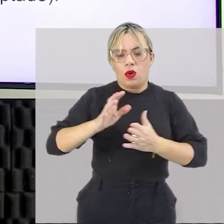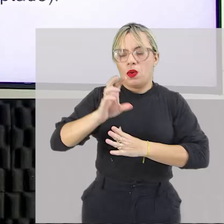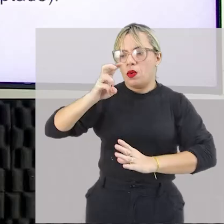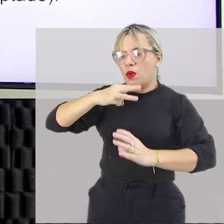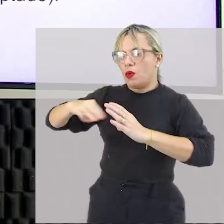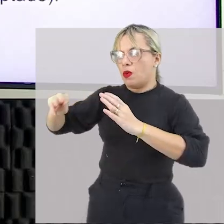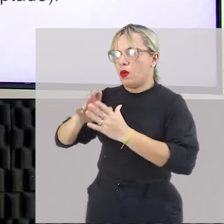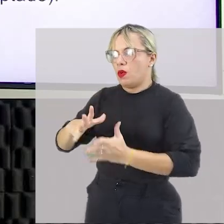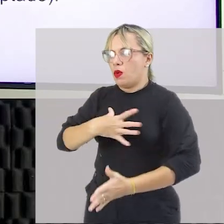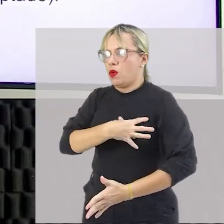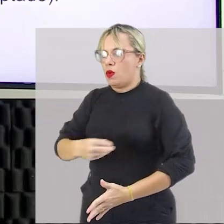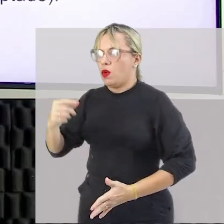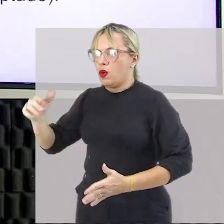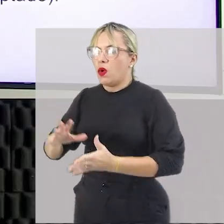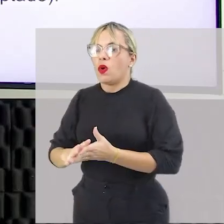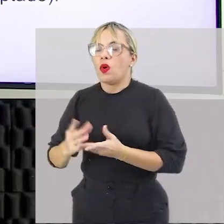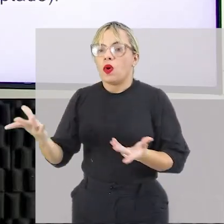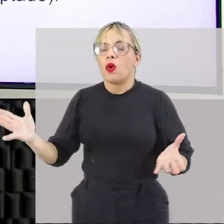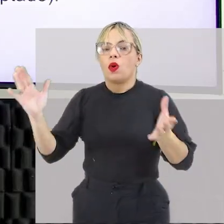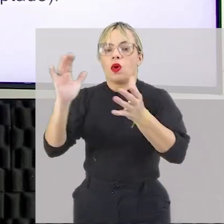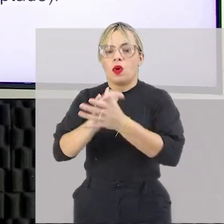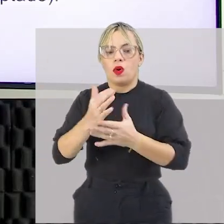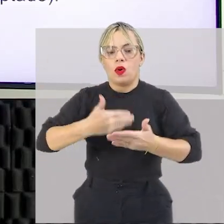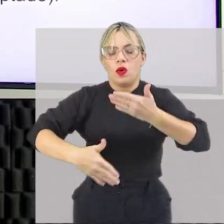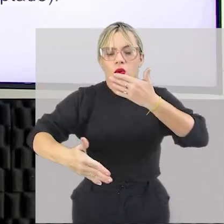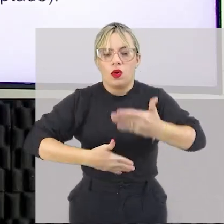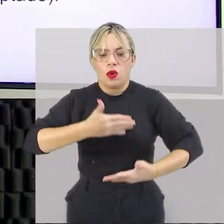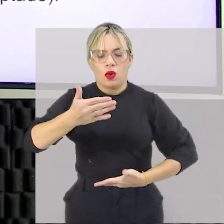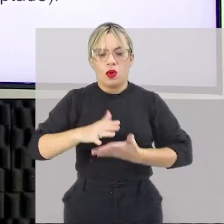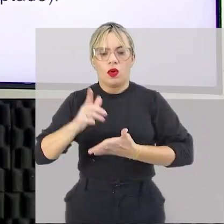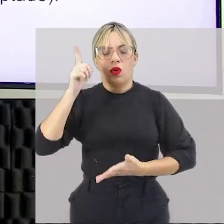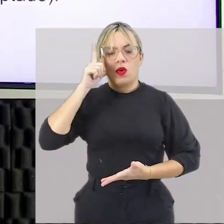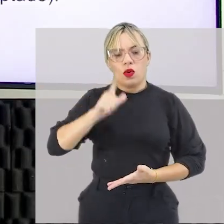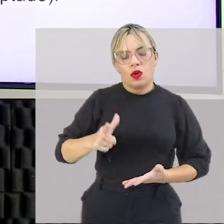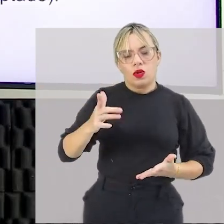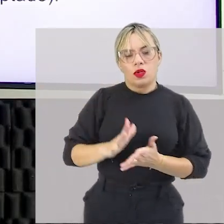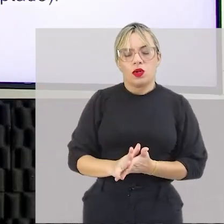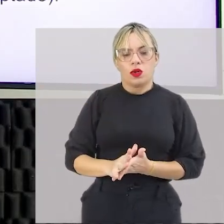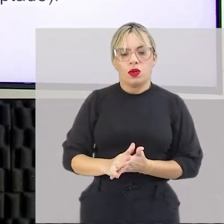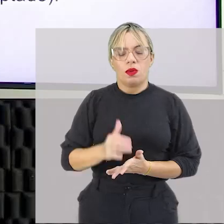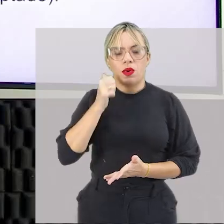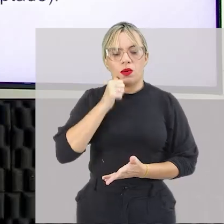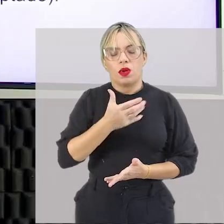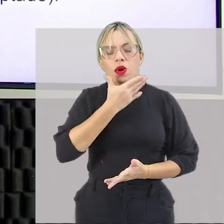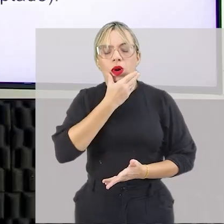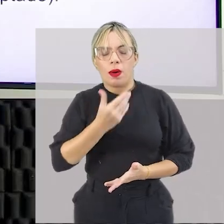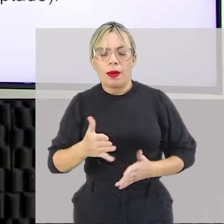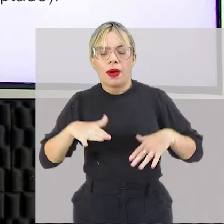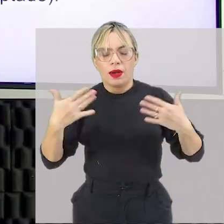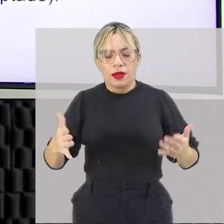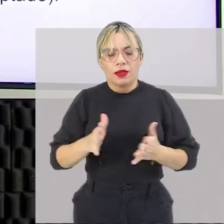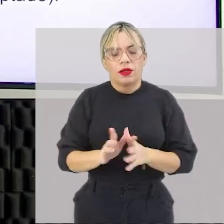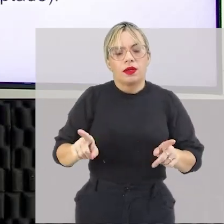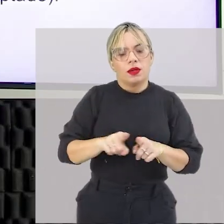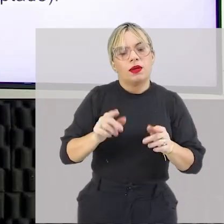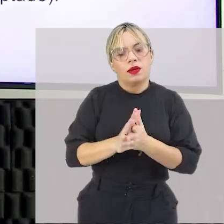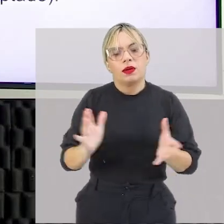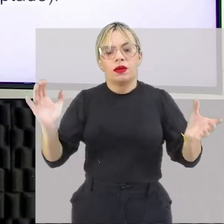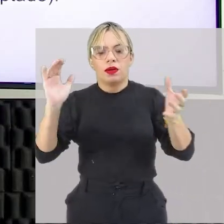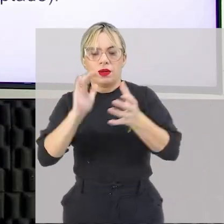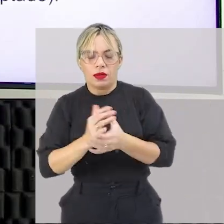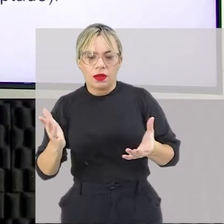seus filhos sobre o matrimônio, sobre o casamento, sobre conseguir uma boa esposa, um bom marido. Esse é o costume destacado na